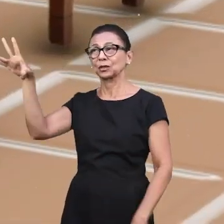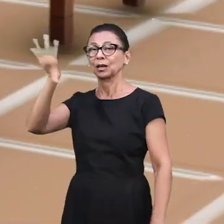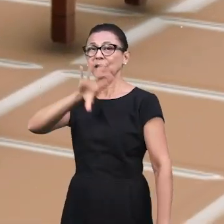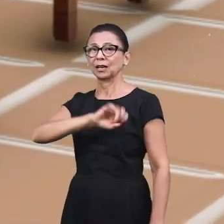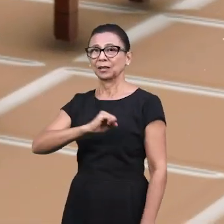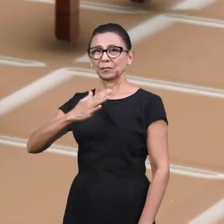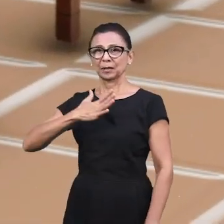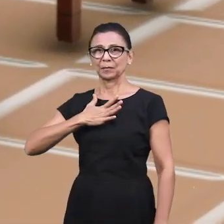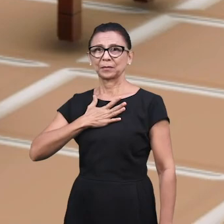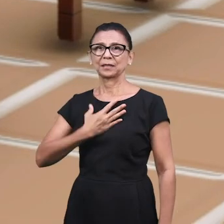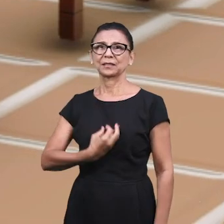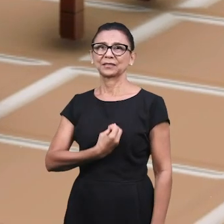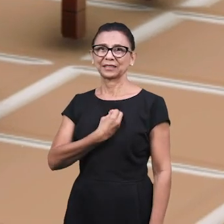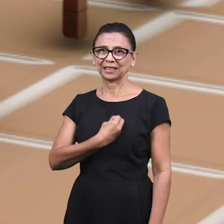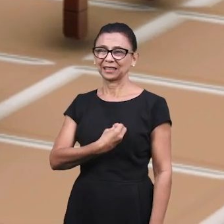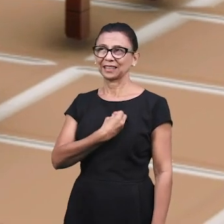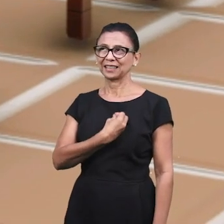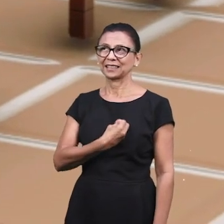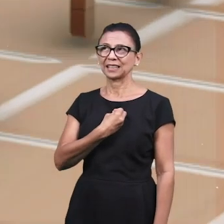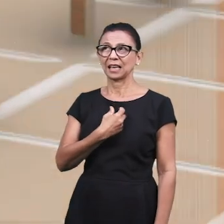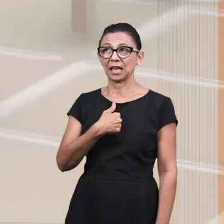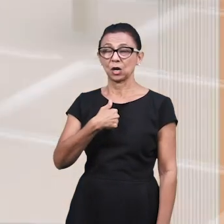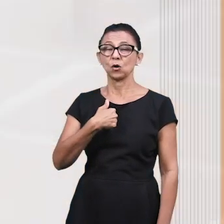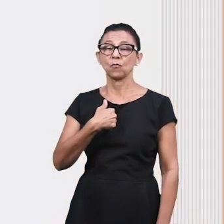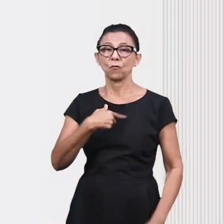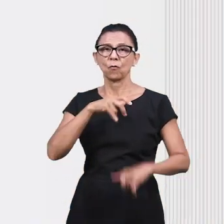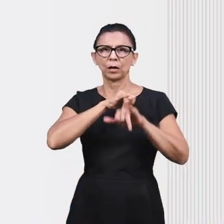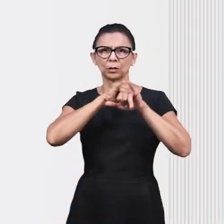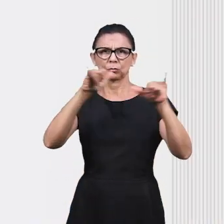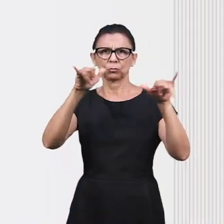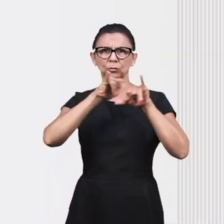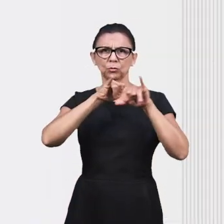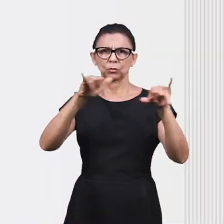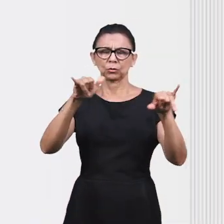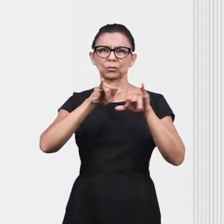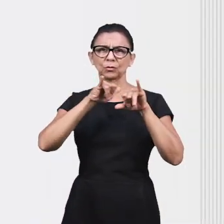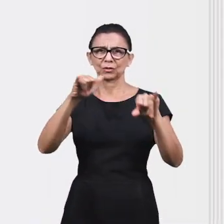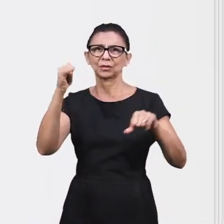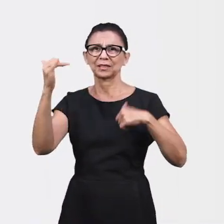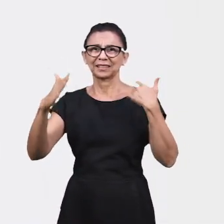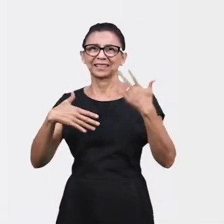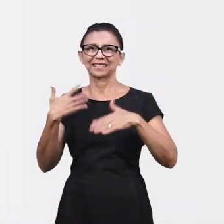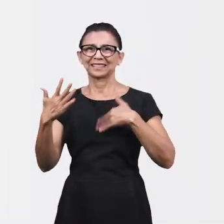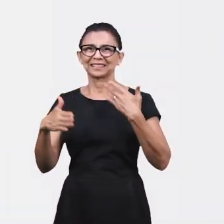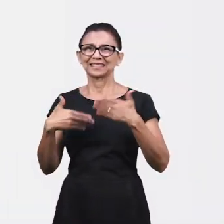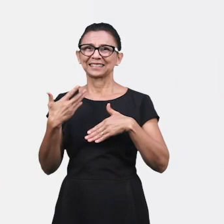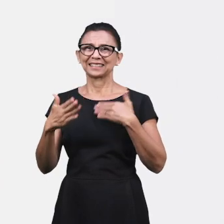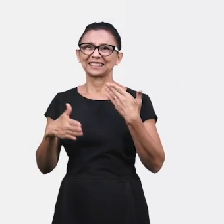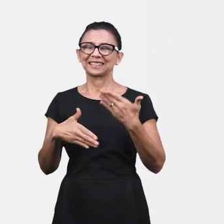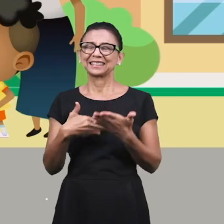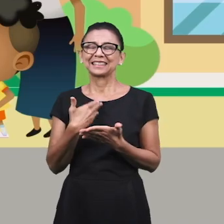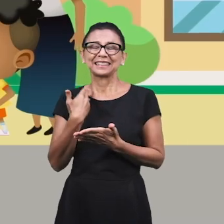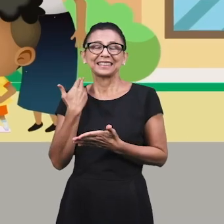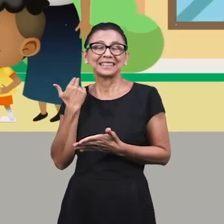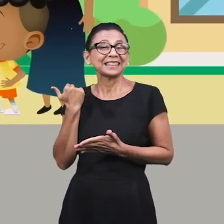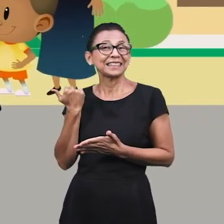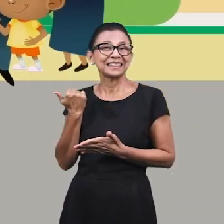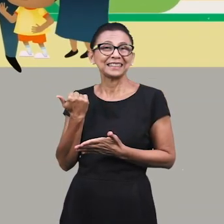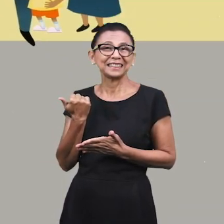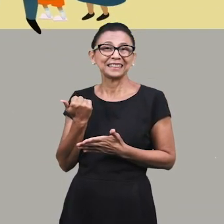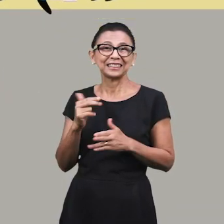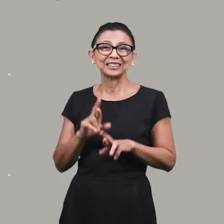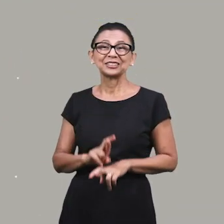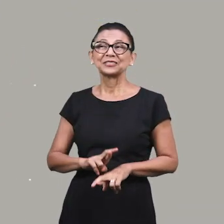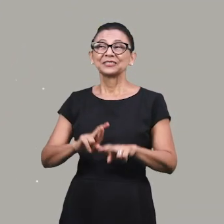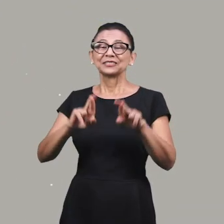vida vou anunciar, obra de alegria e alegria que é sem par.